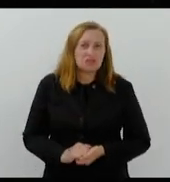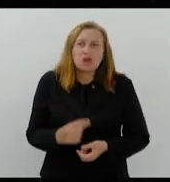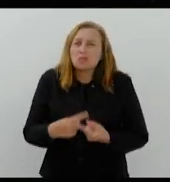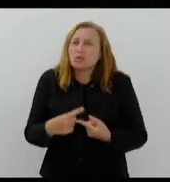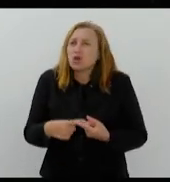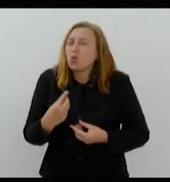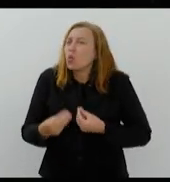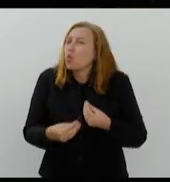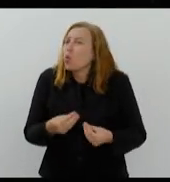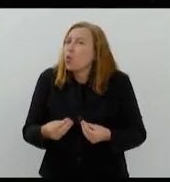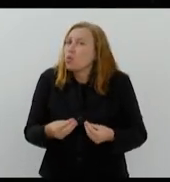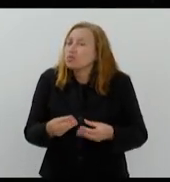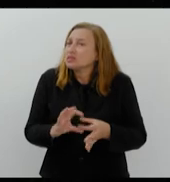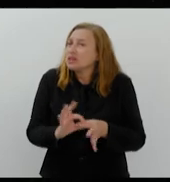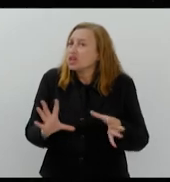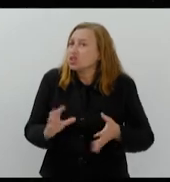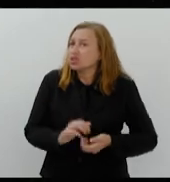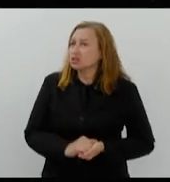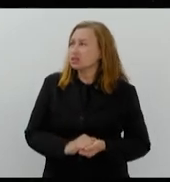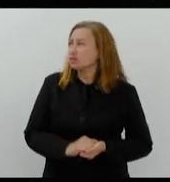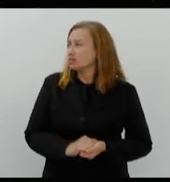que permite isso?